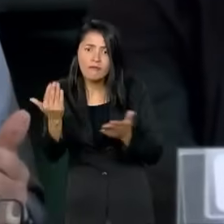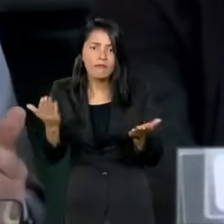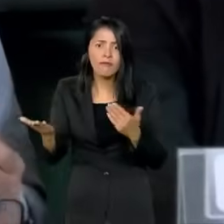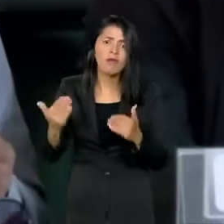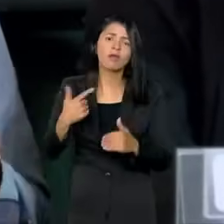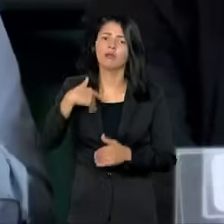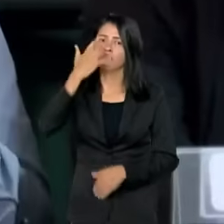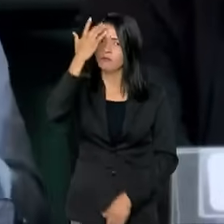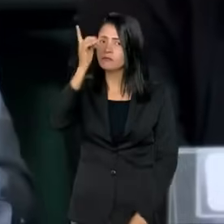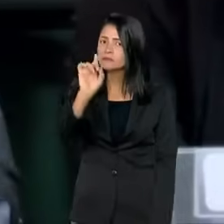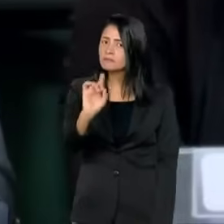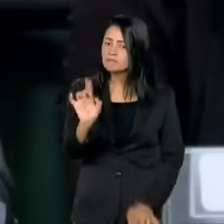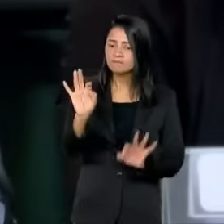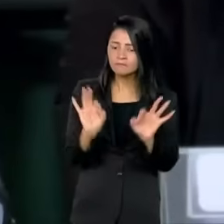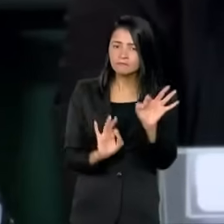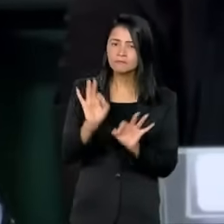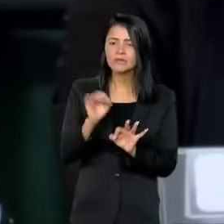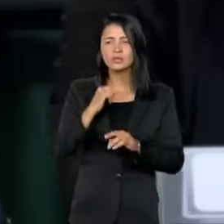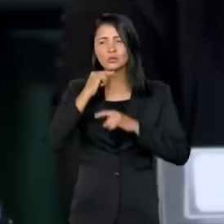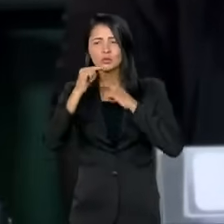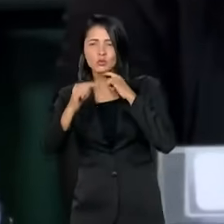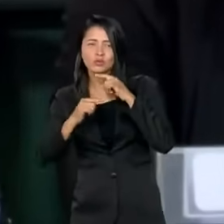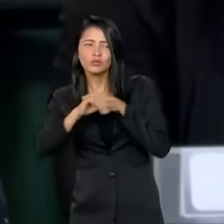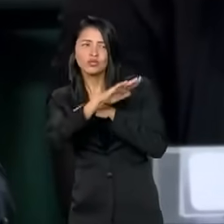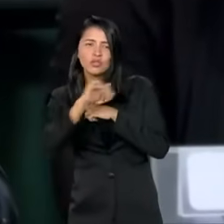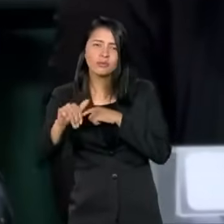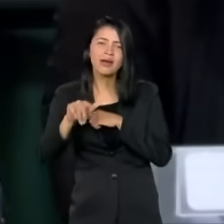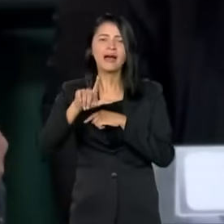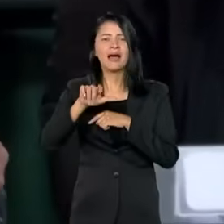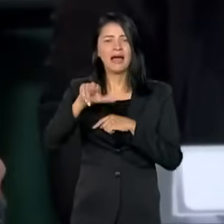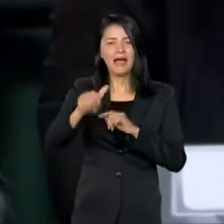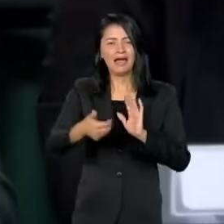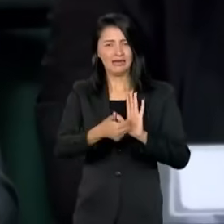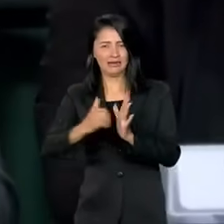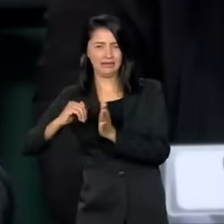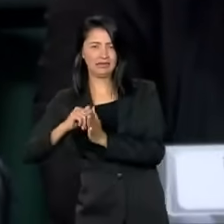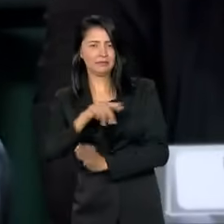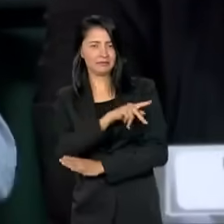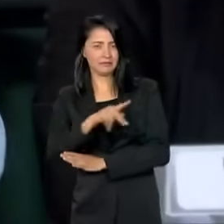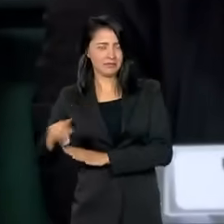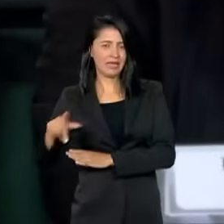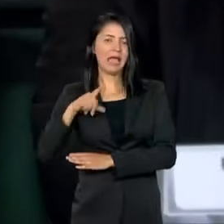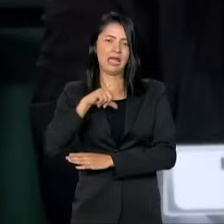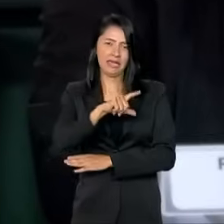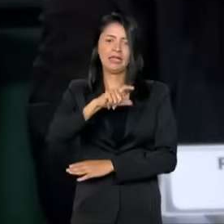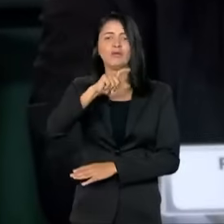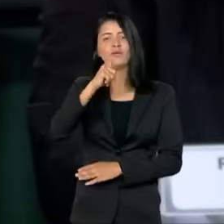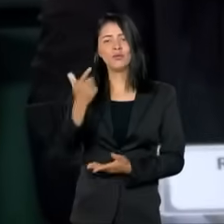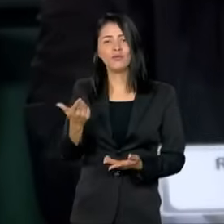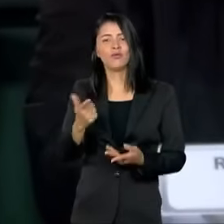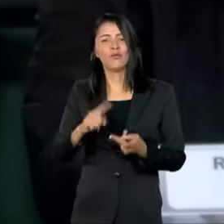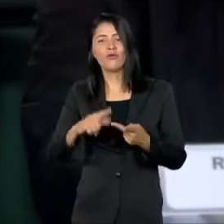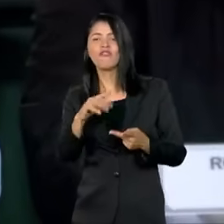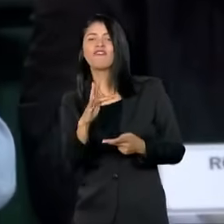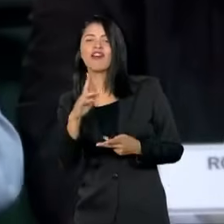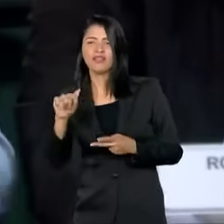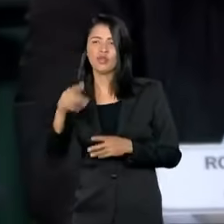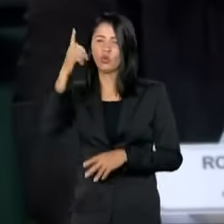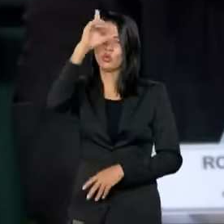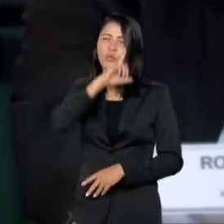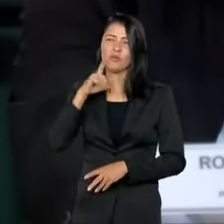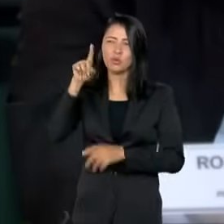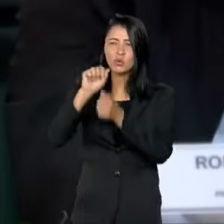sabe, muita dúvida se eu convocaria o Lira, o Pacheco, o ministro Fachin, porque eu falei, de domingo, acho que eles estão com a família, não vão